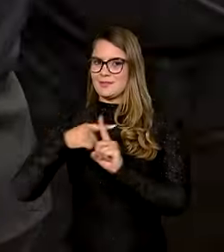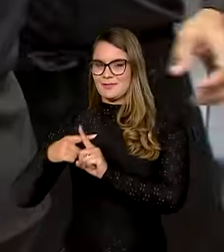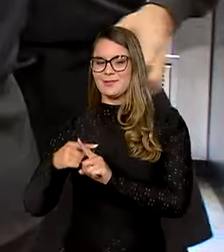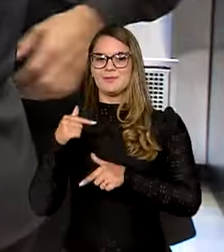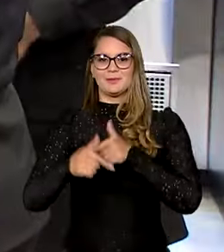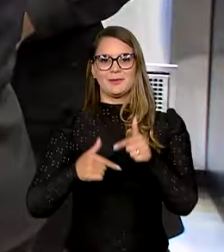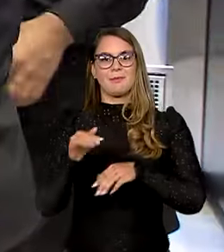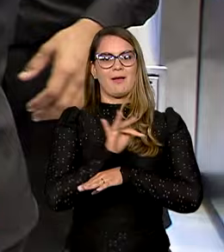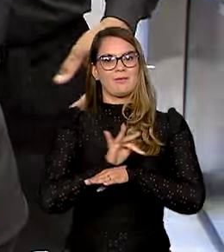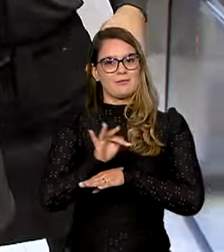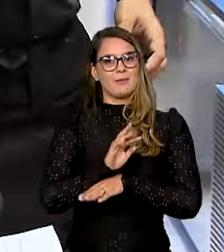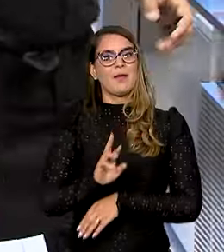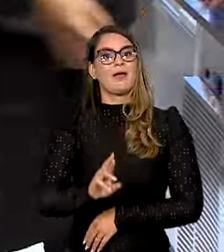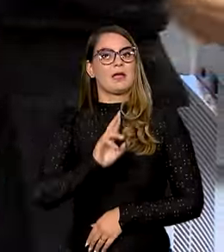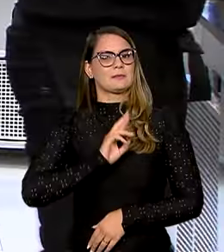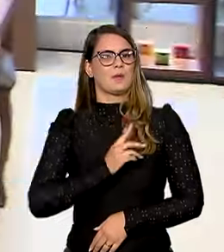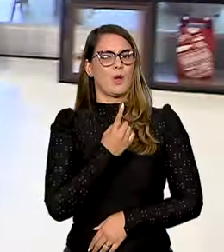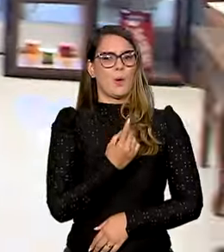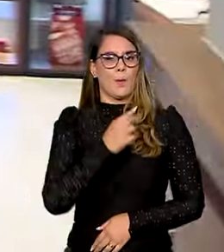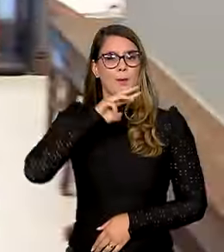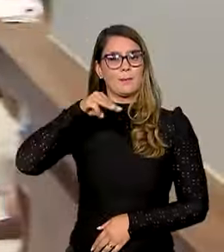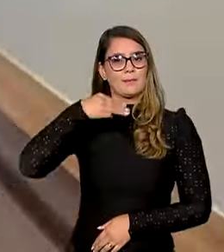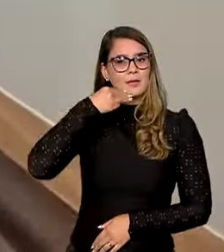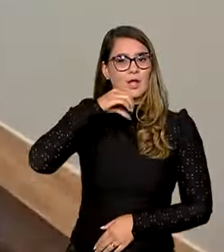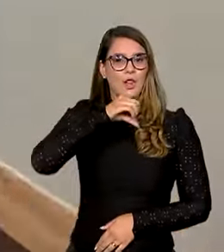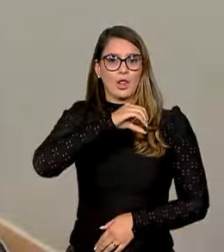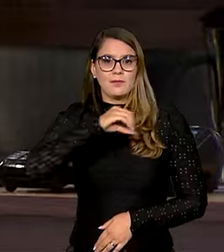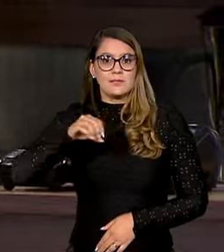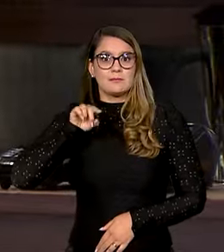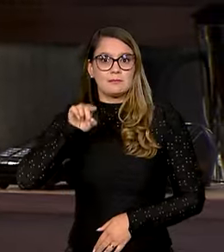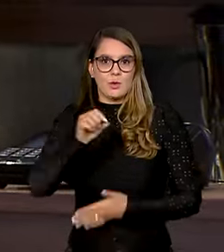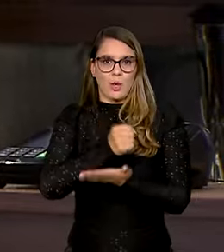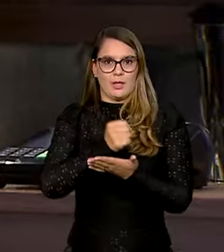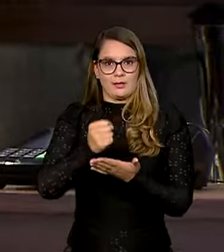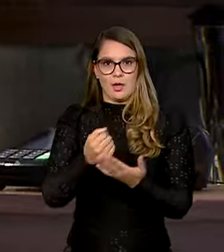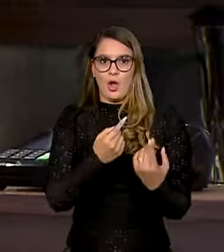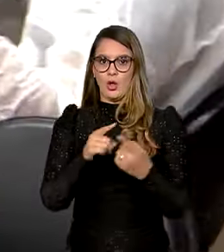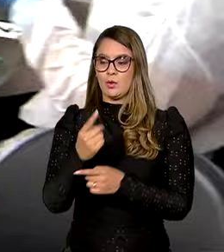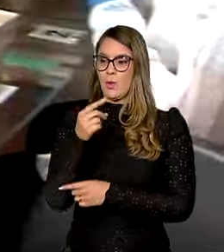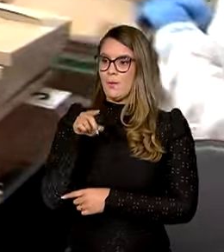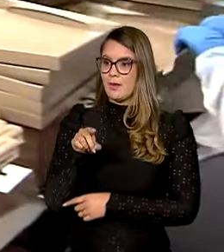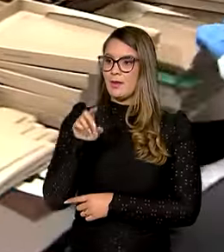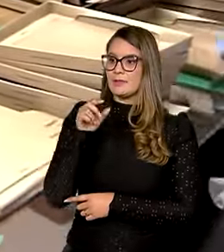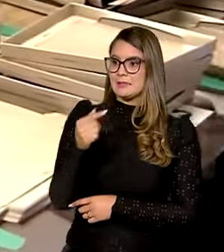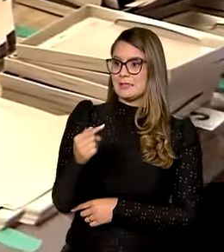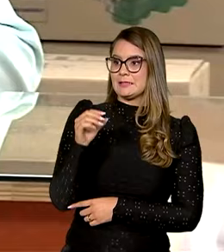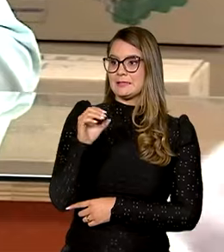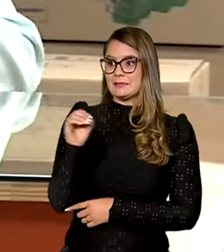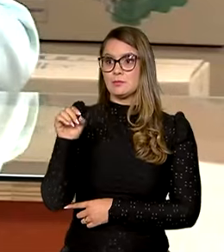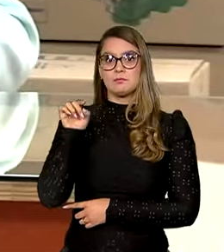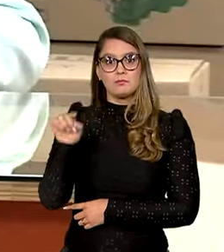emprego formal foi resultado de 1. 900.000 admissões contra 1.7 100.000